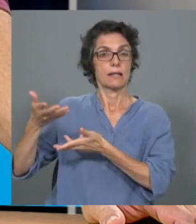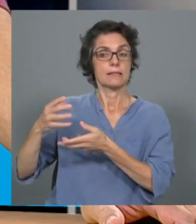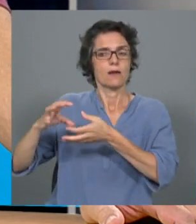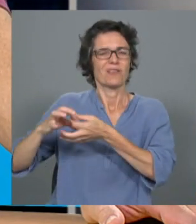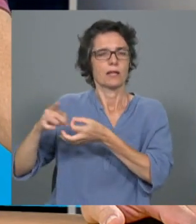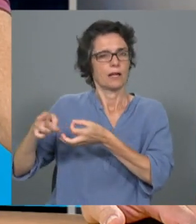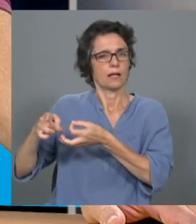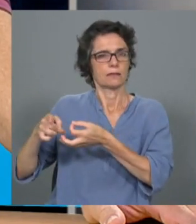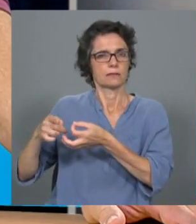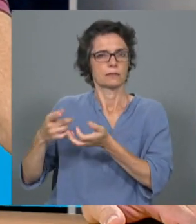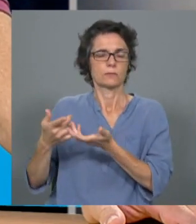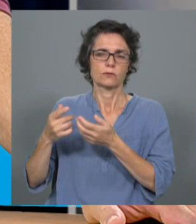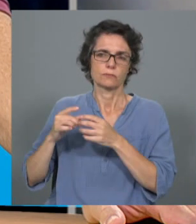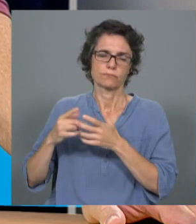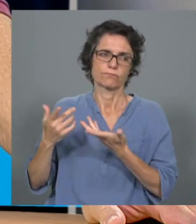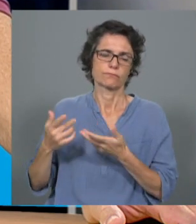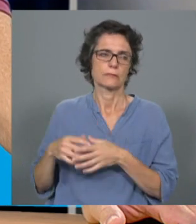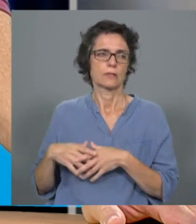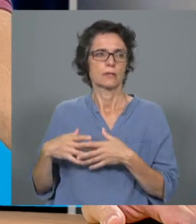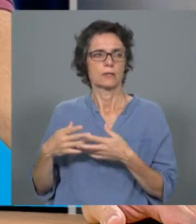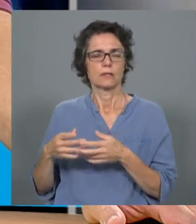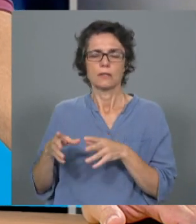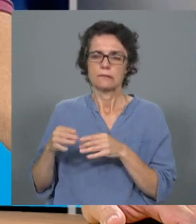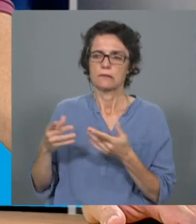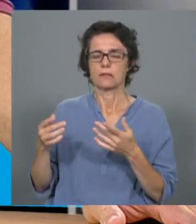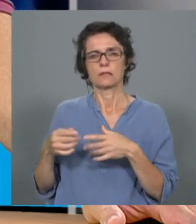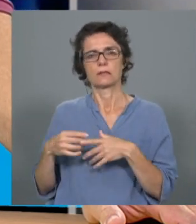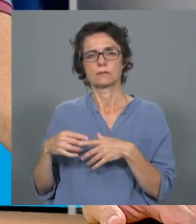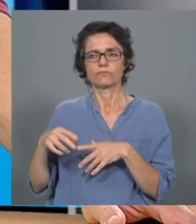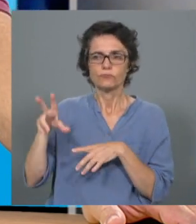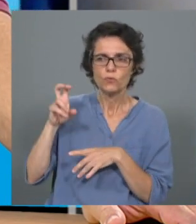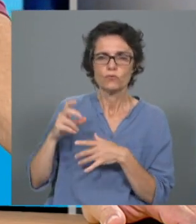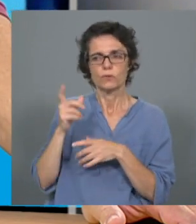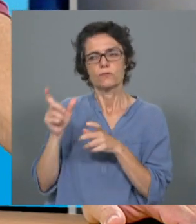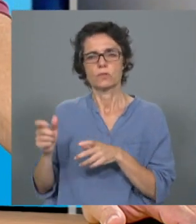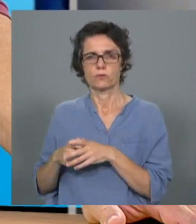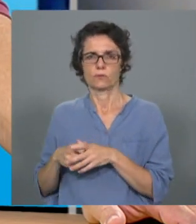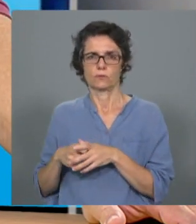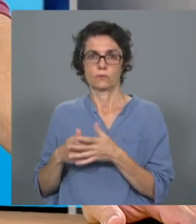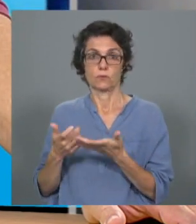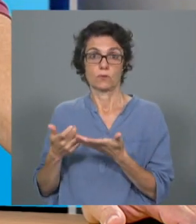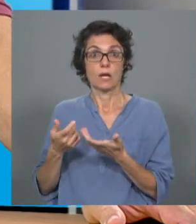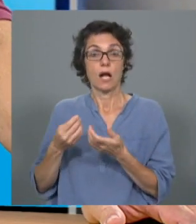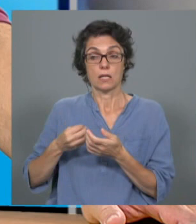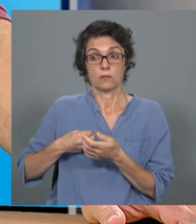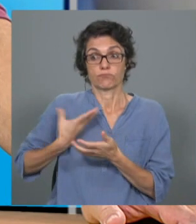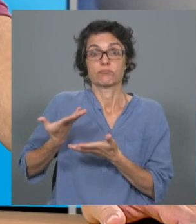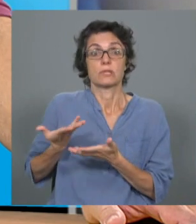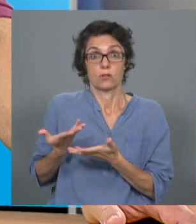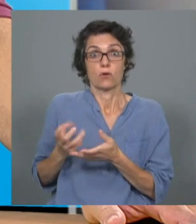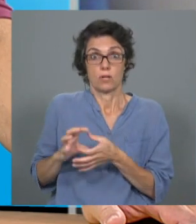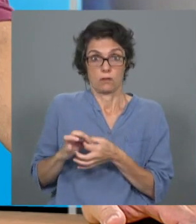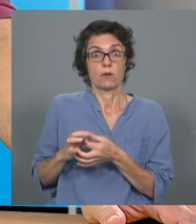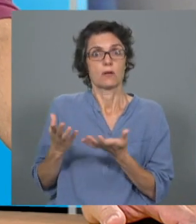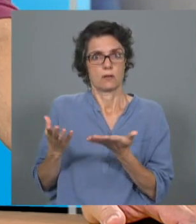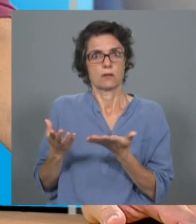Ter paciência com as pessoas que precisam de ser escutadas. Até era uma obra de misericórdia. Ter paciência com as pessoas molestas,